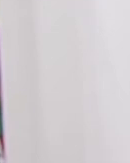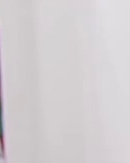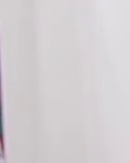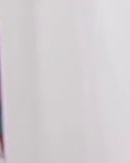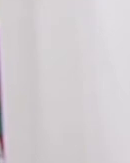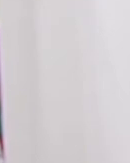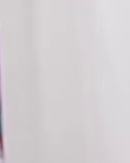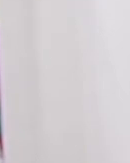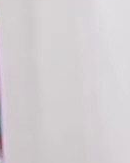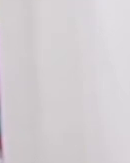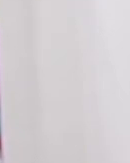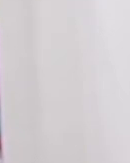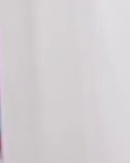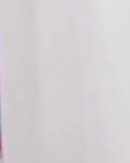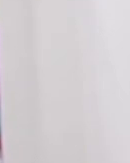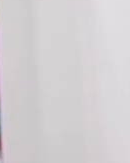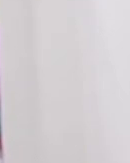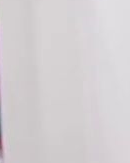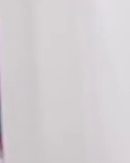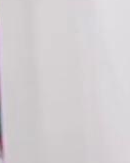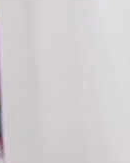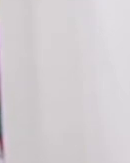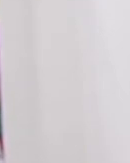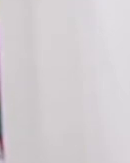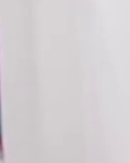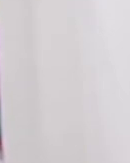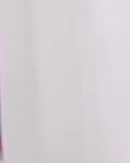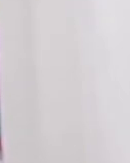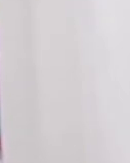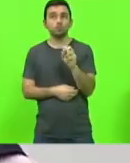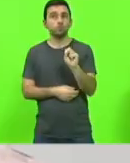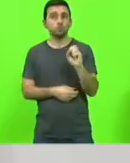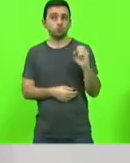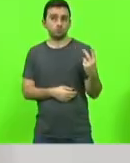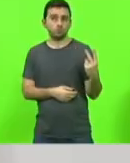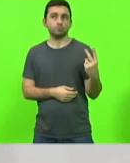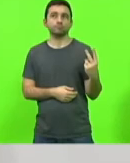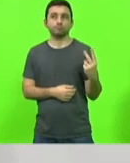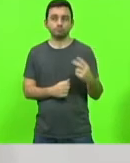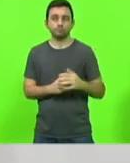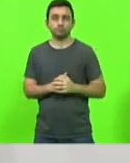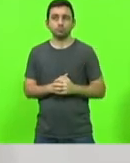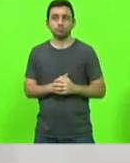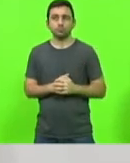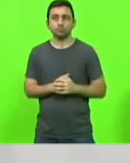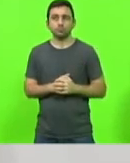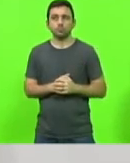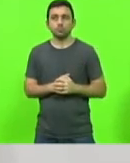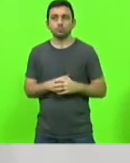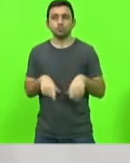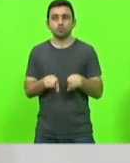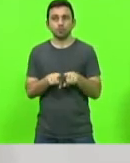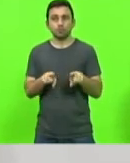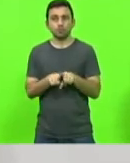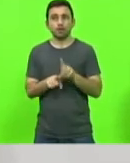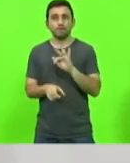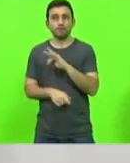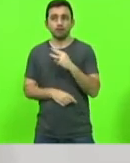frente parlamentar em prol da duplicação da BR-282. Da mesma forma como a